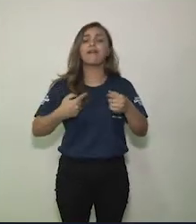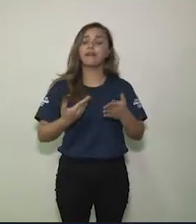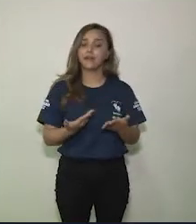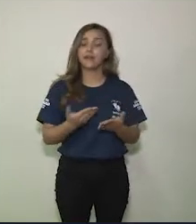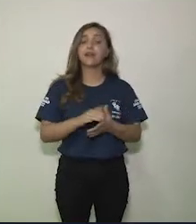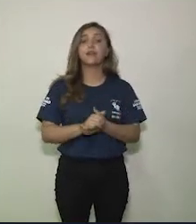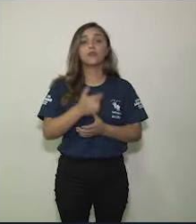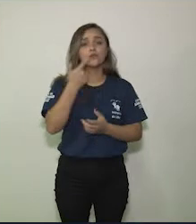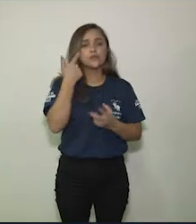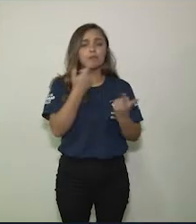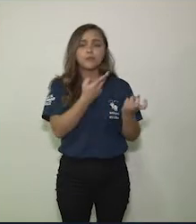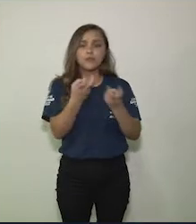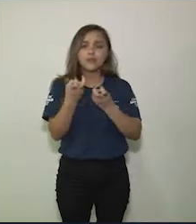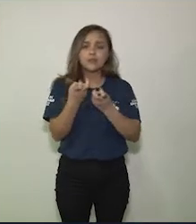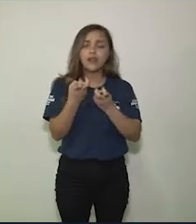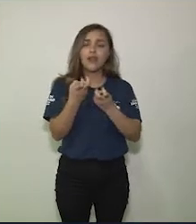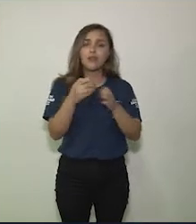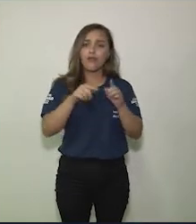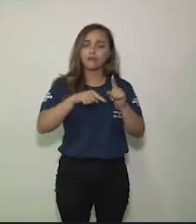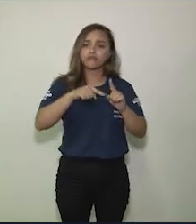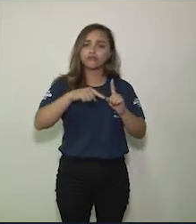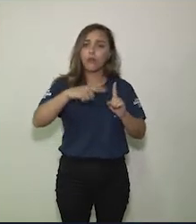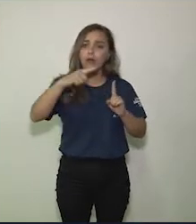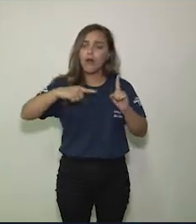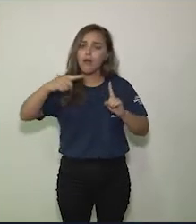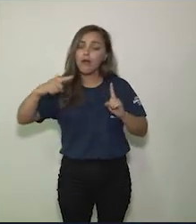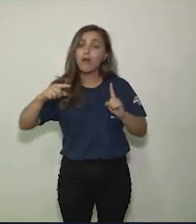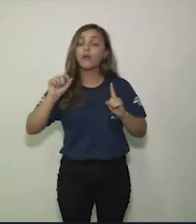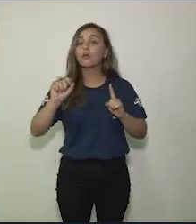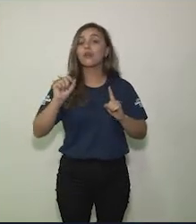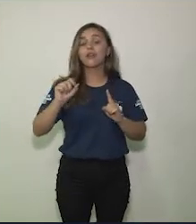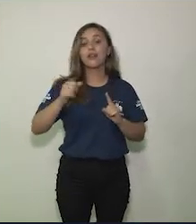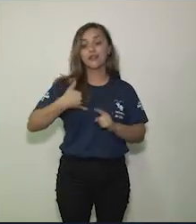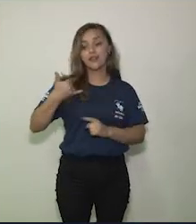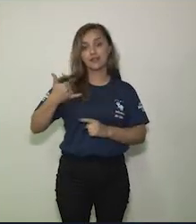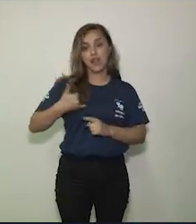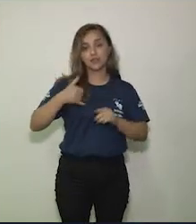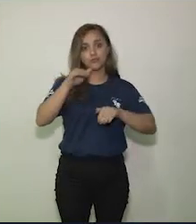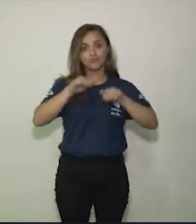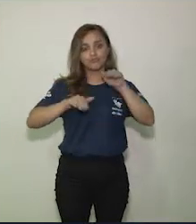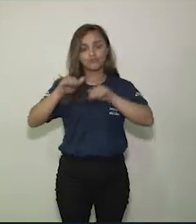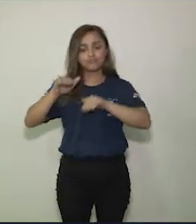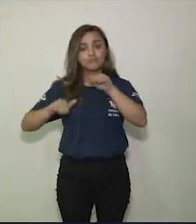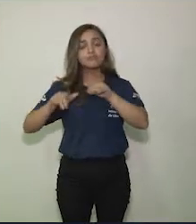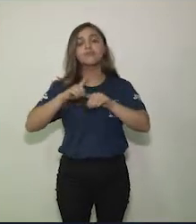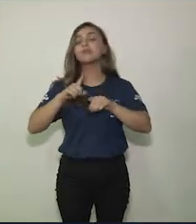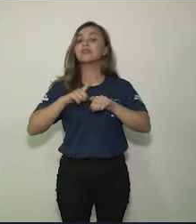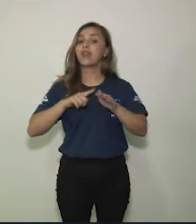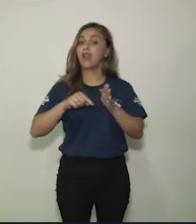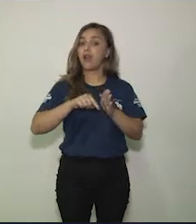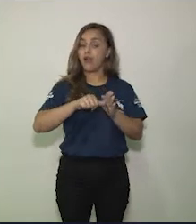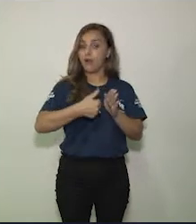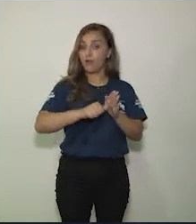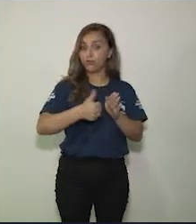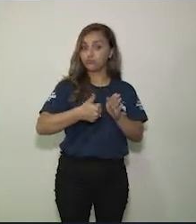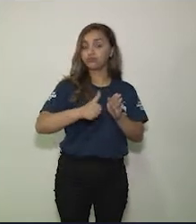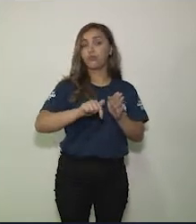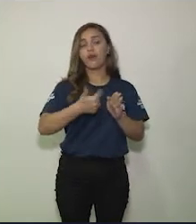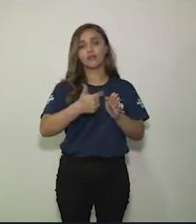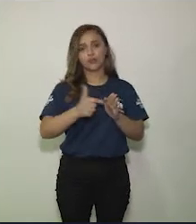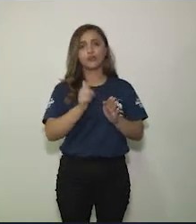faixa etária jovem, ela consolida a fase 0,1 menos a 2, que a gente já citou,